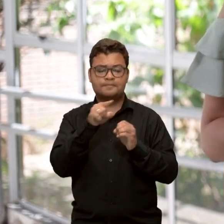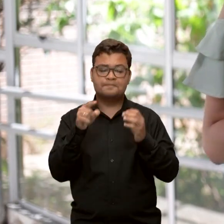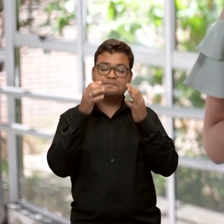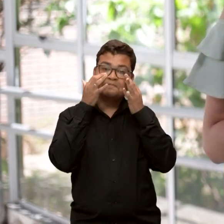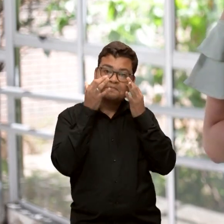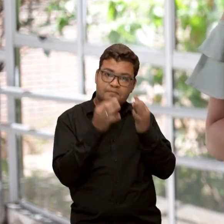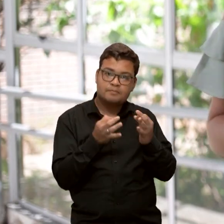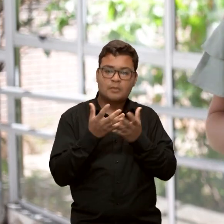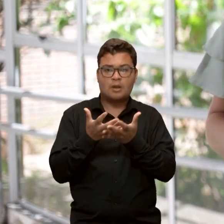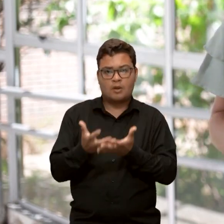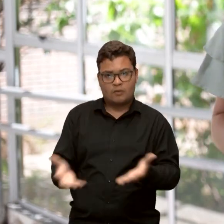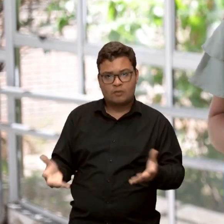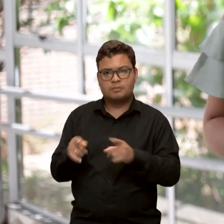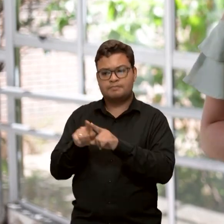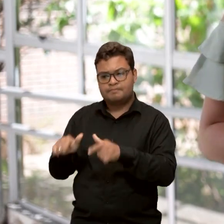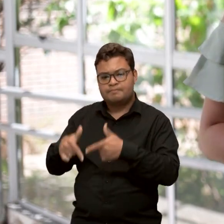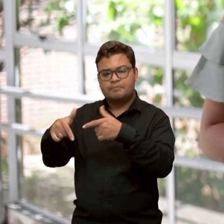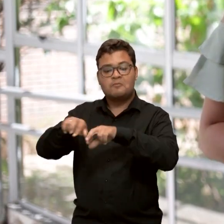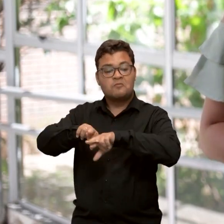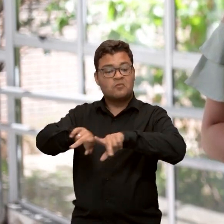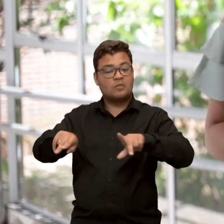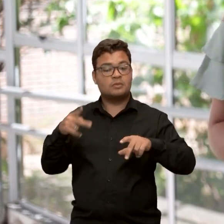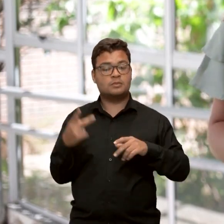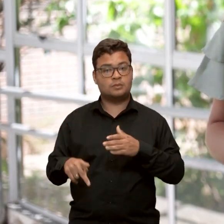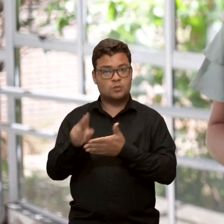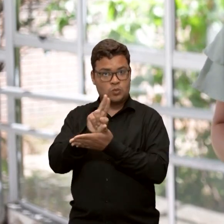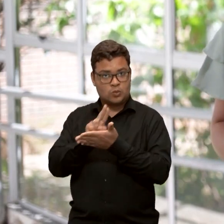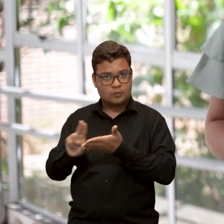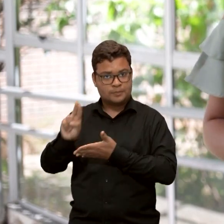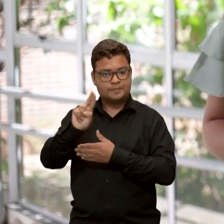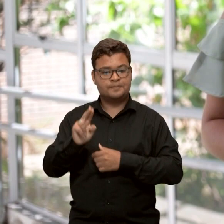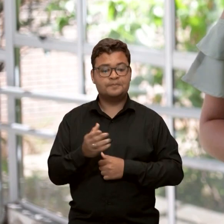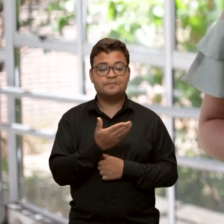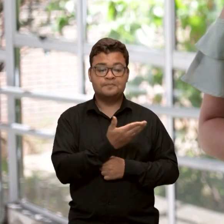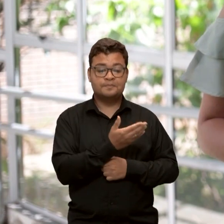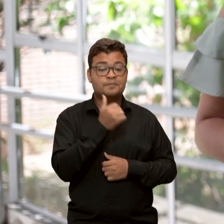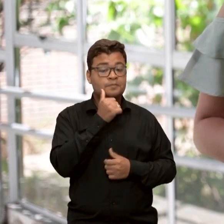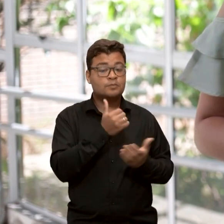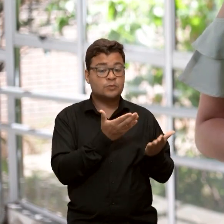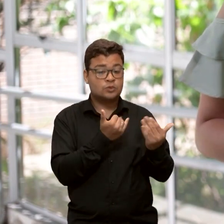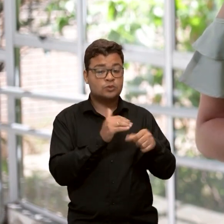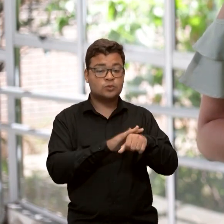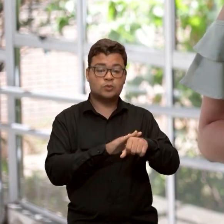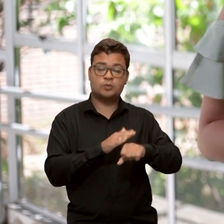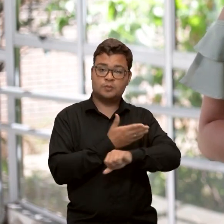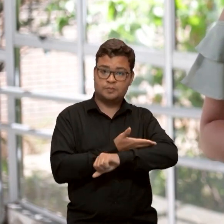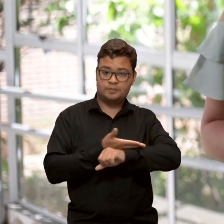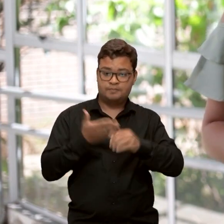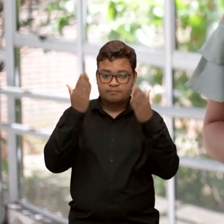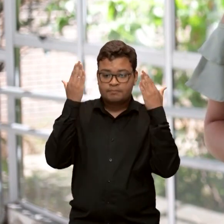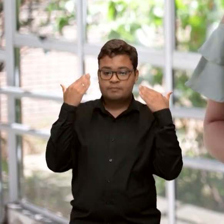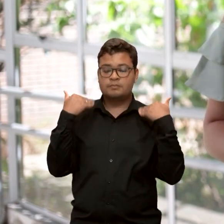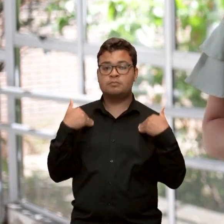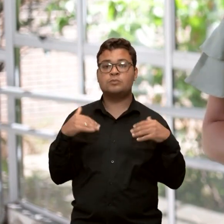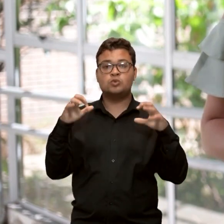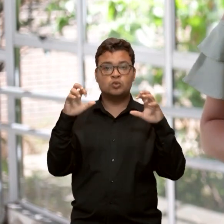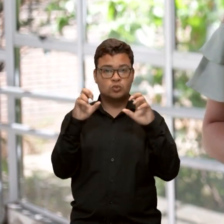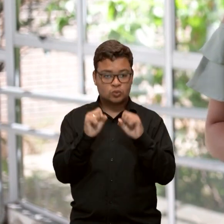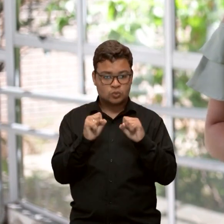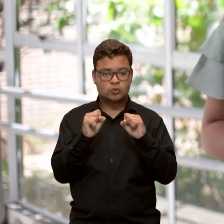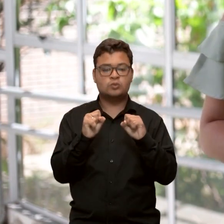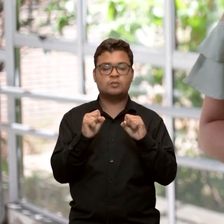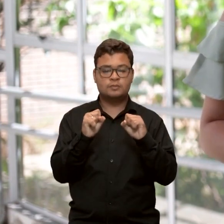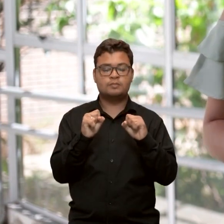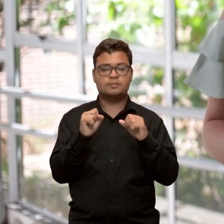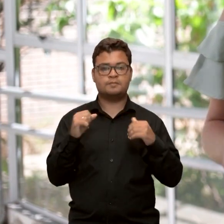Oi, tudo bem? Meu nome é Maria Fernanda e começa agora